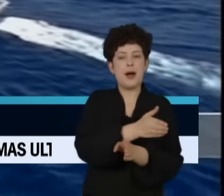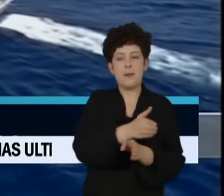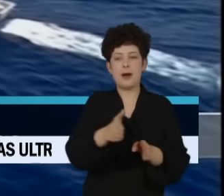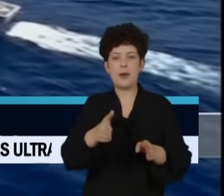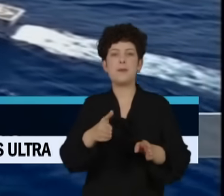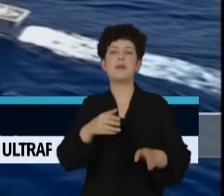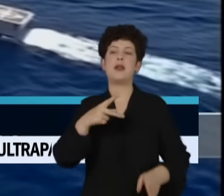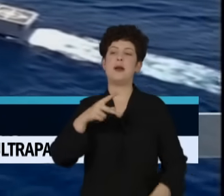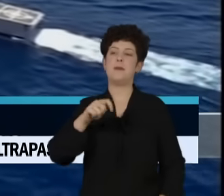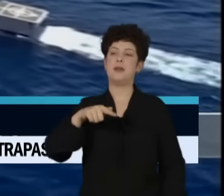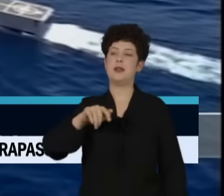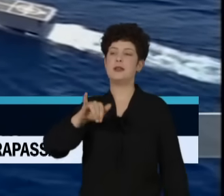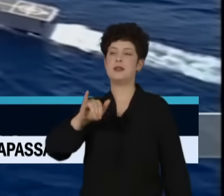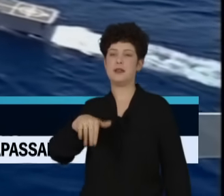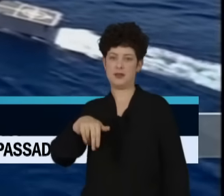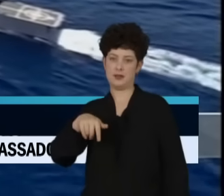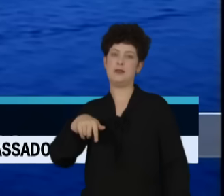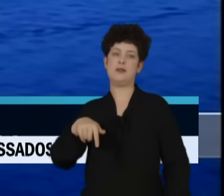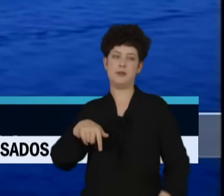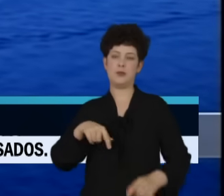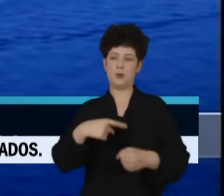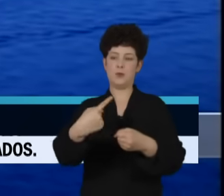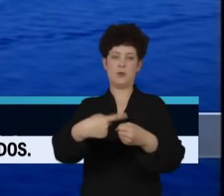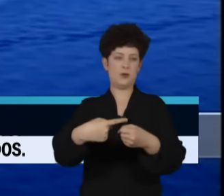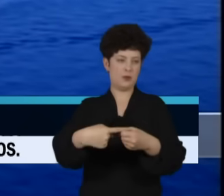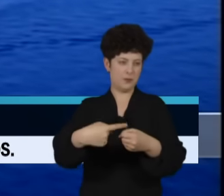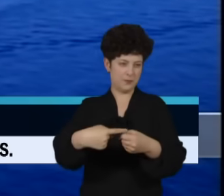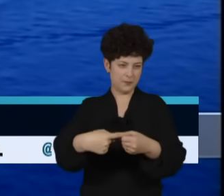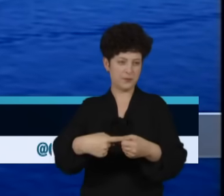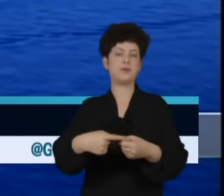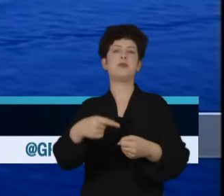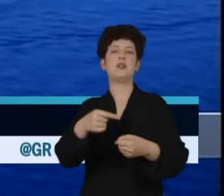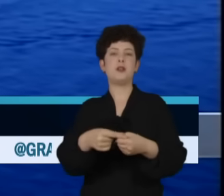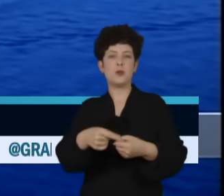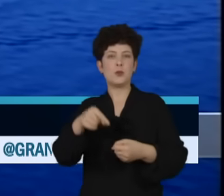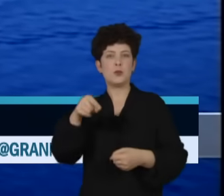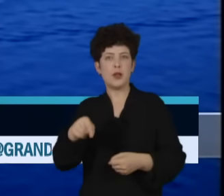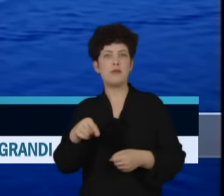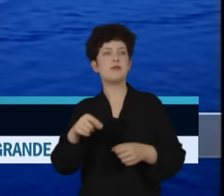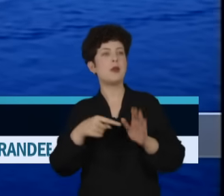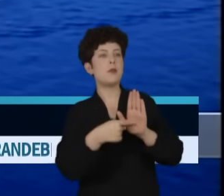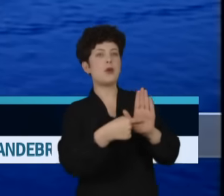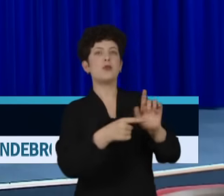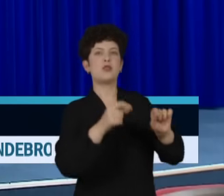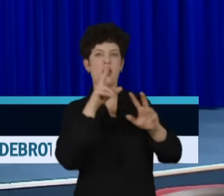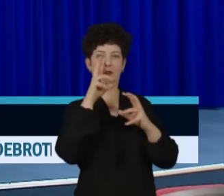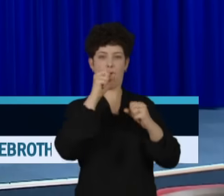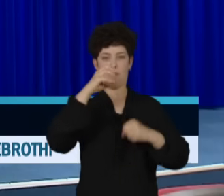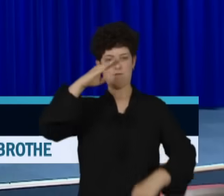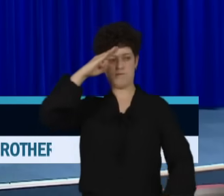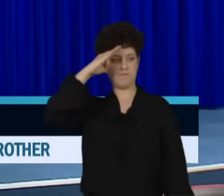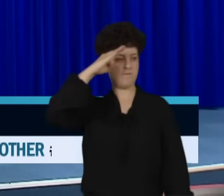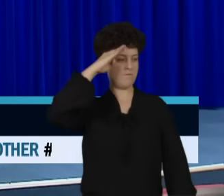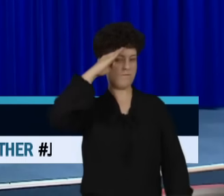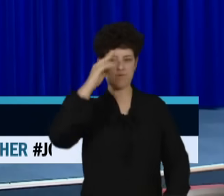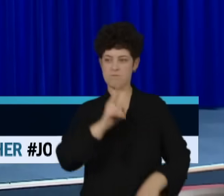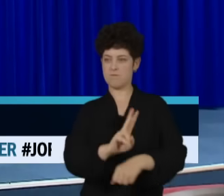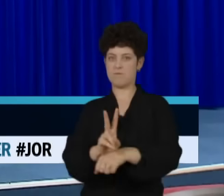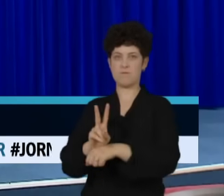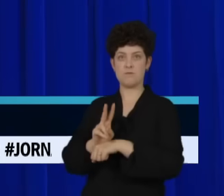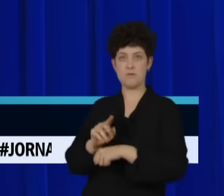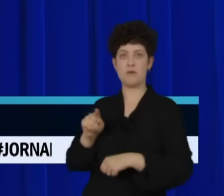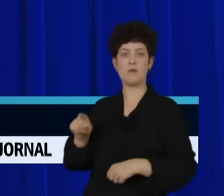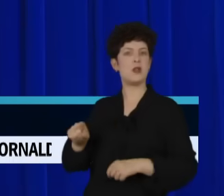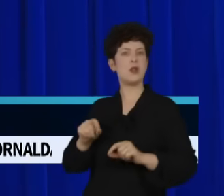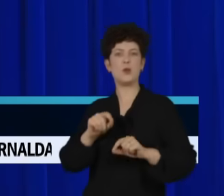anunciou uma série de exercícios militares na região nos próximos dias e uma clara demonstração de força. Tal ato viola